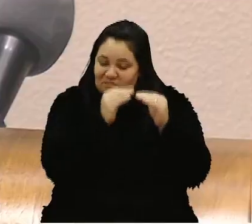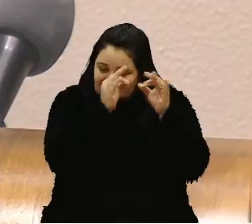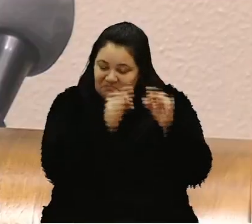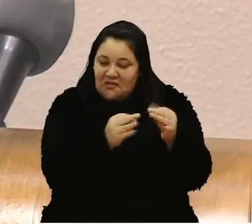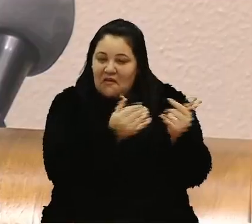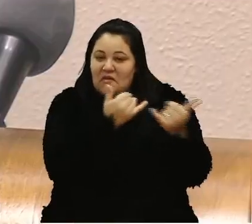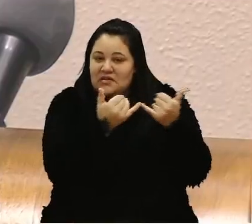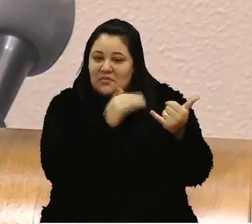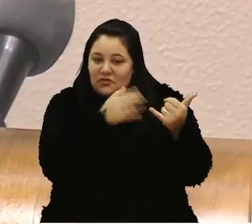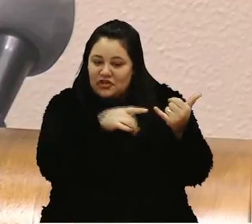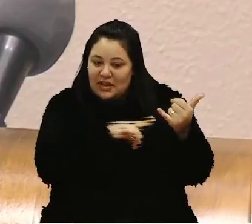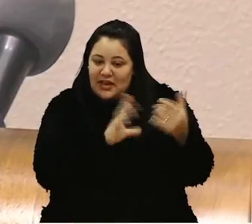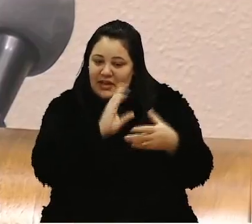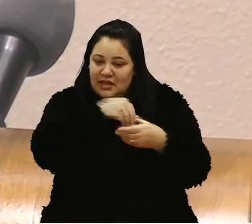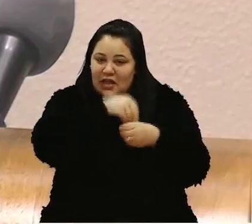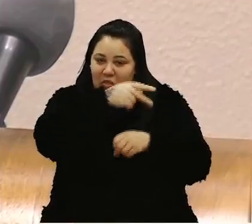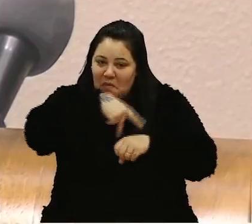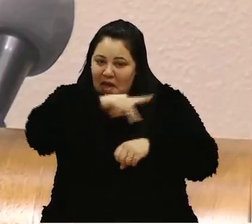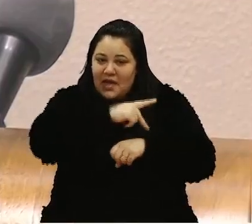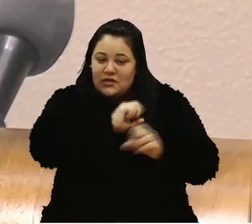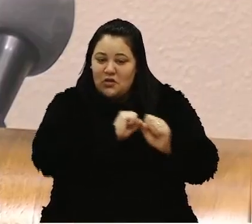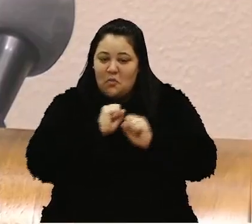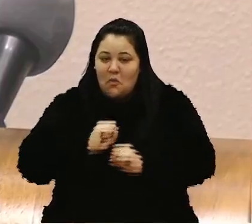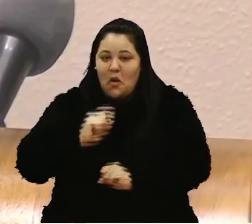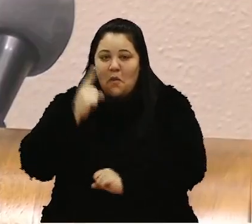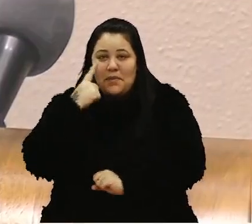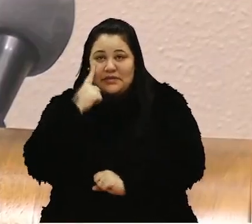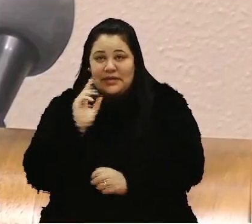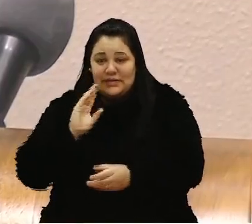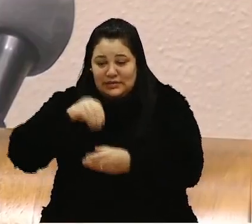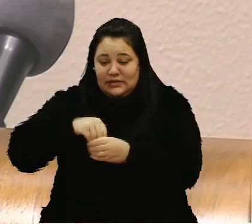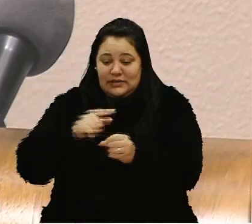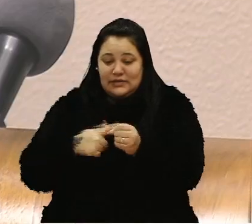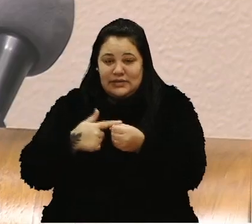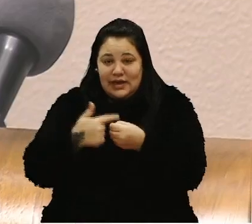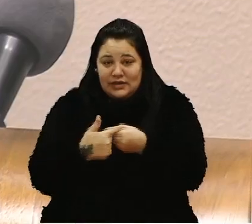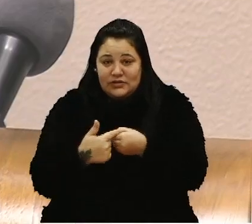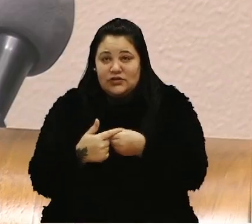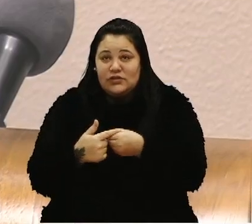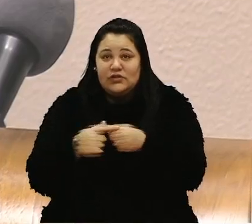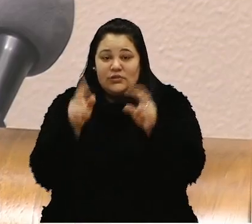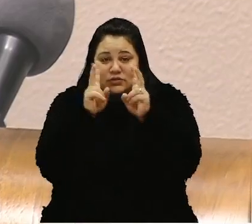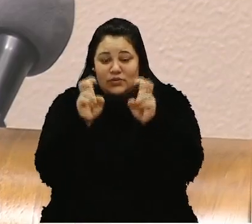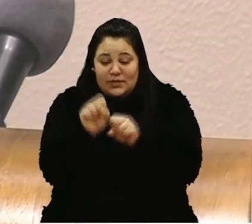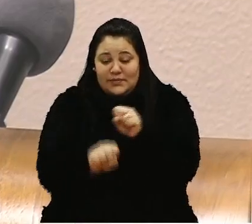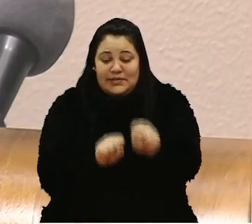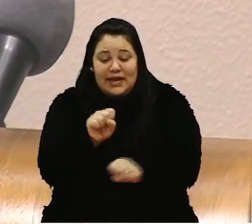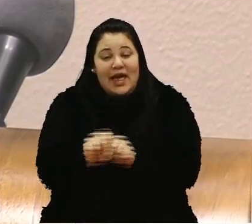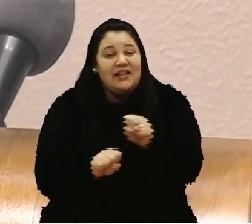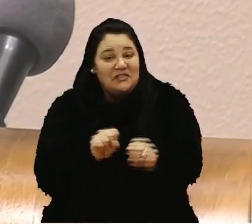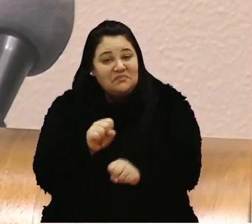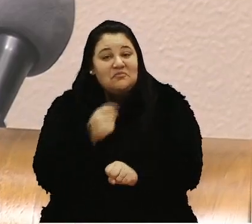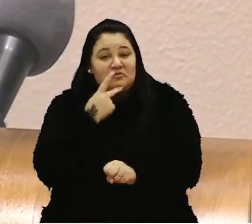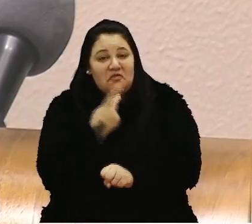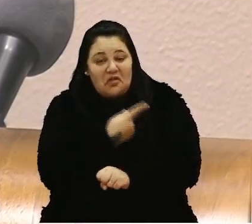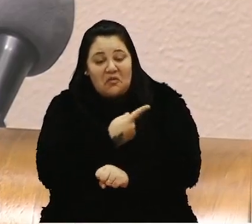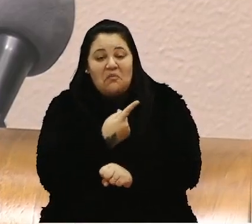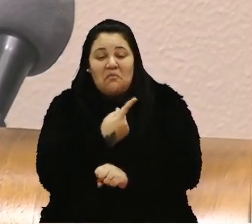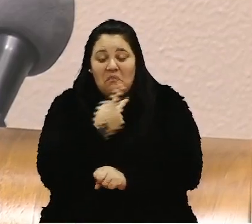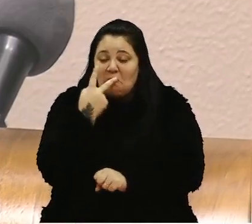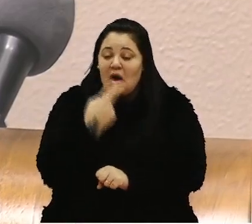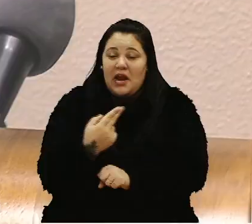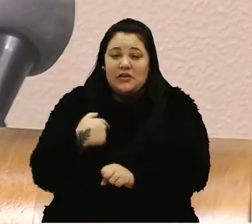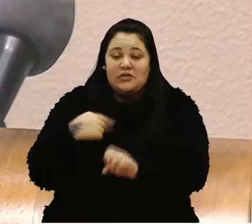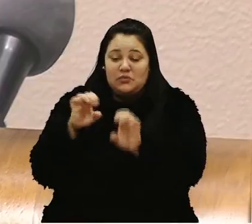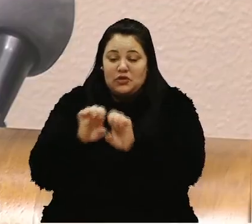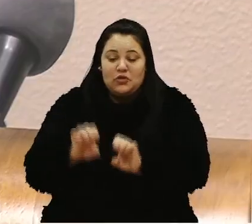que nós temos no nosso país, para que a gente possa pensar sobre isso na nossa cidade. Agora, até sobre a bicicleta o senhor trouxe, então me parece uma